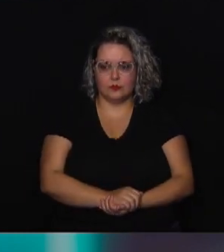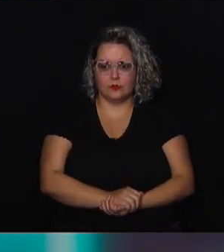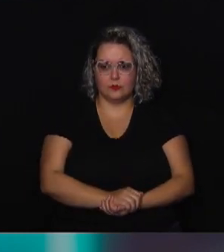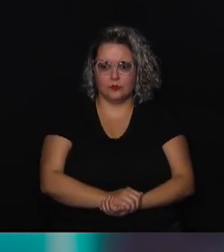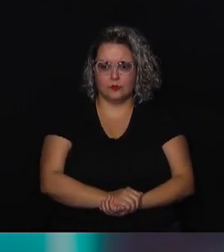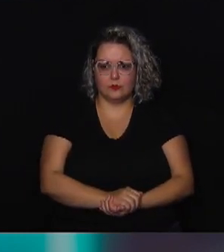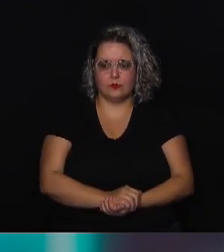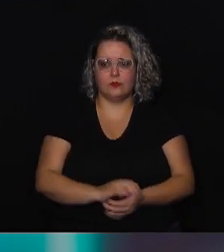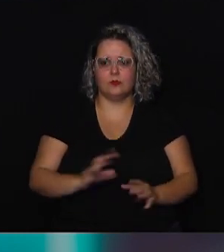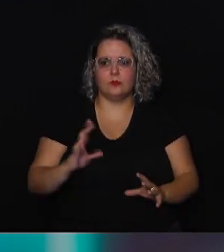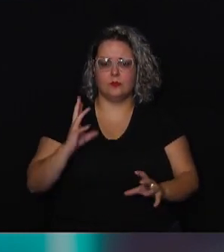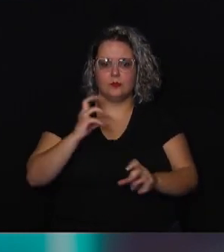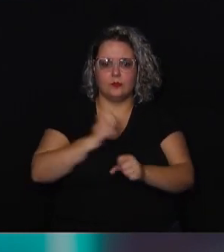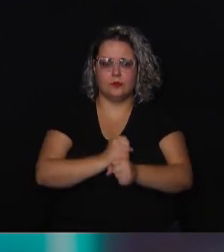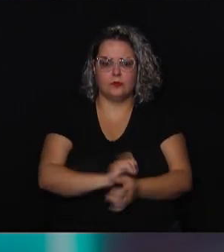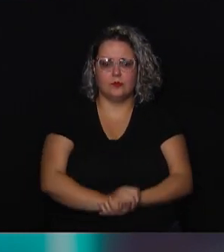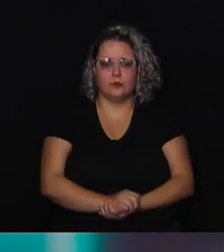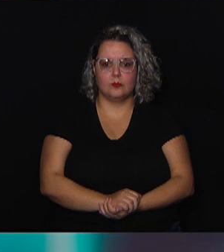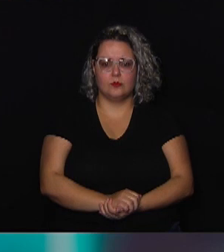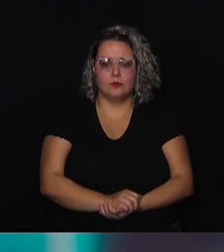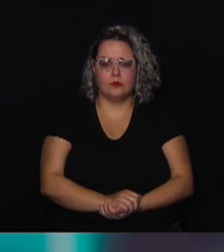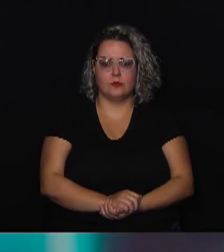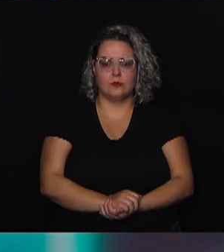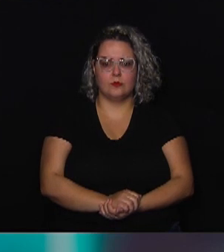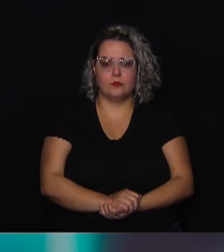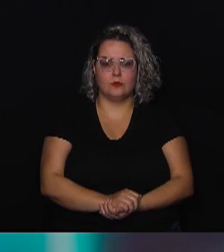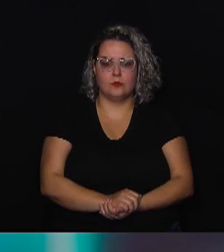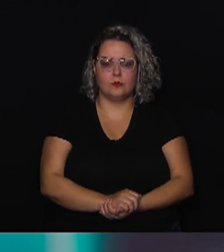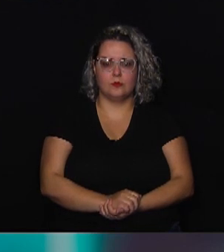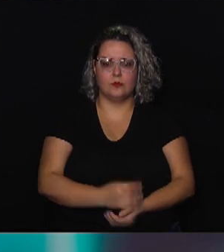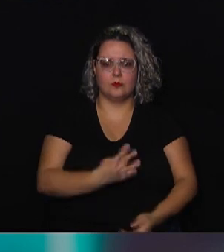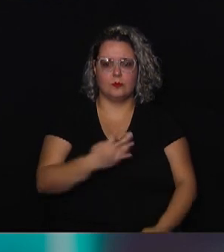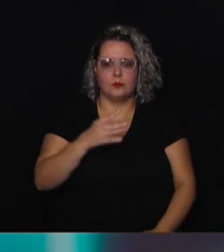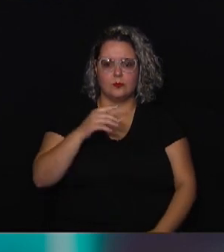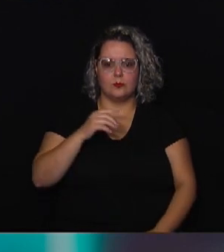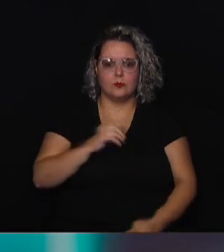de 7.400 nascidos vivos.